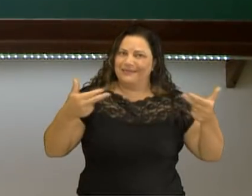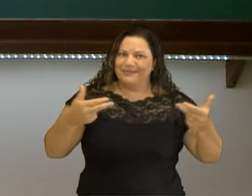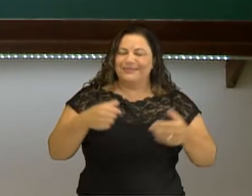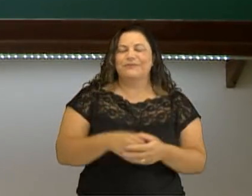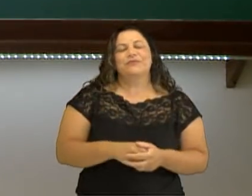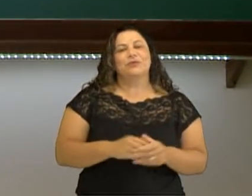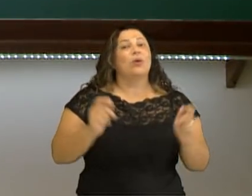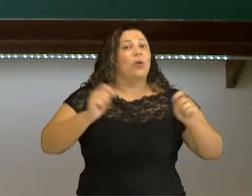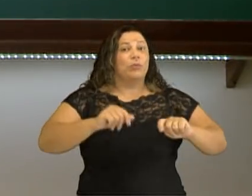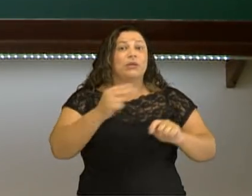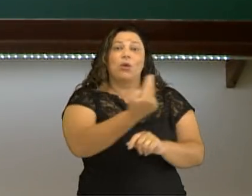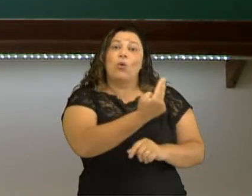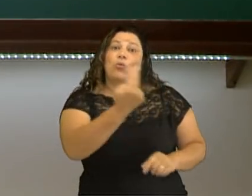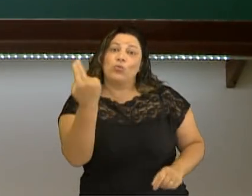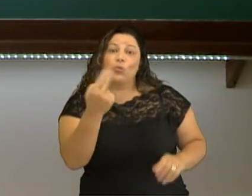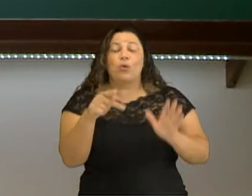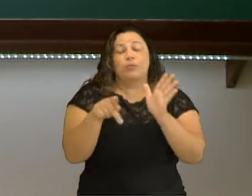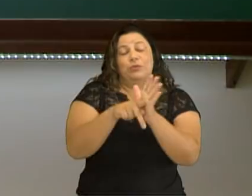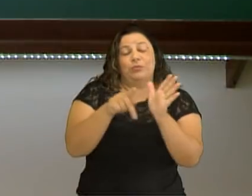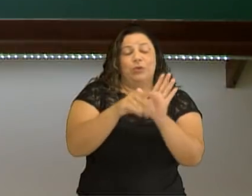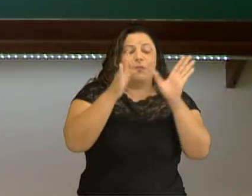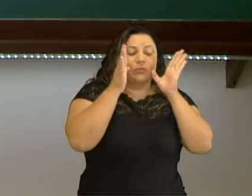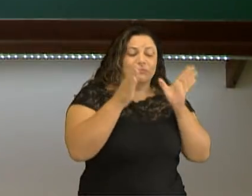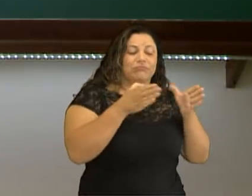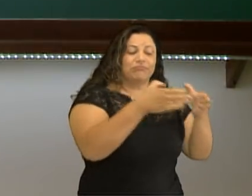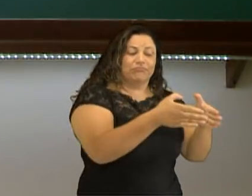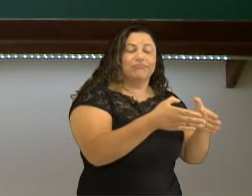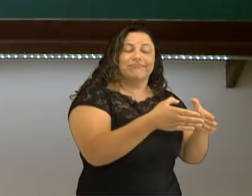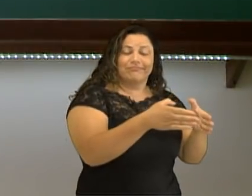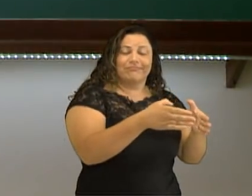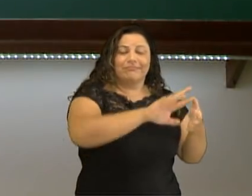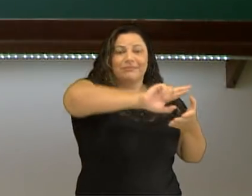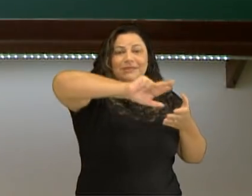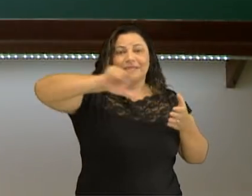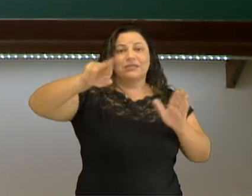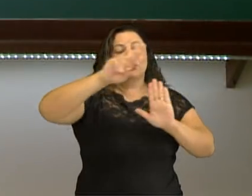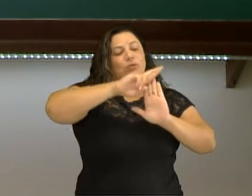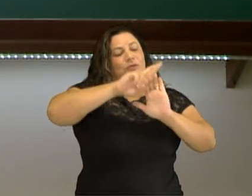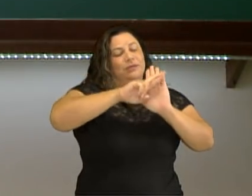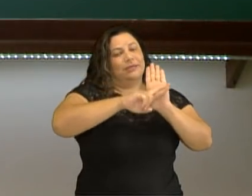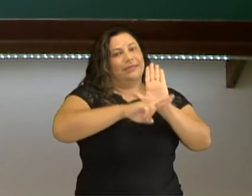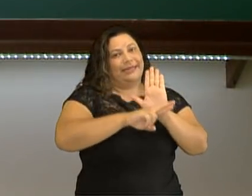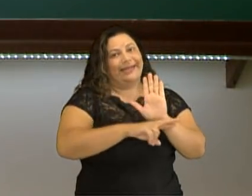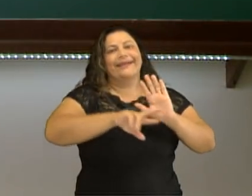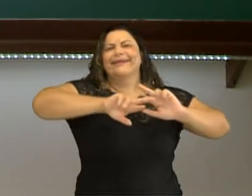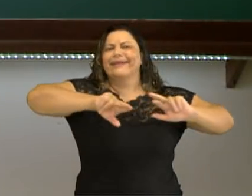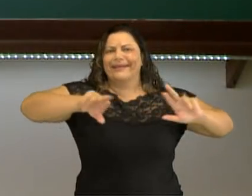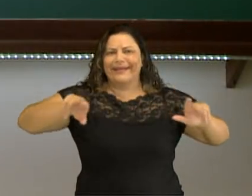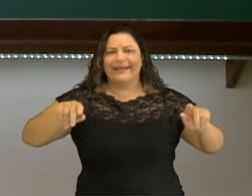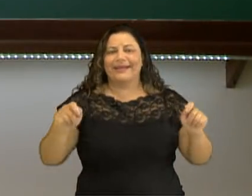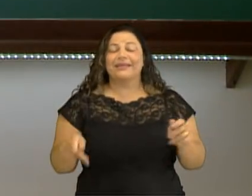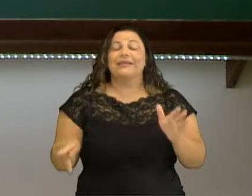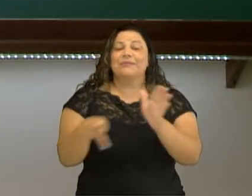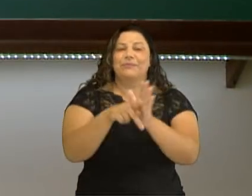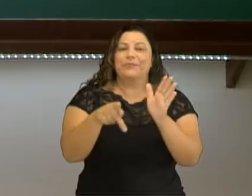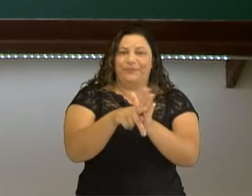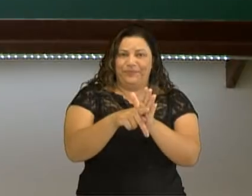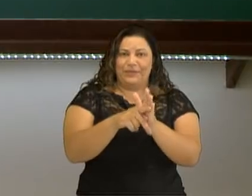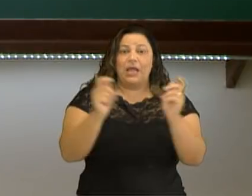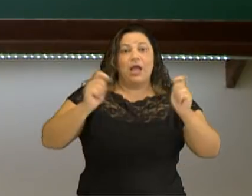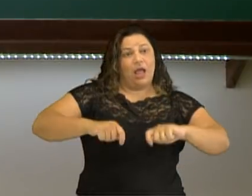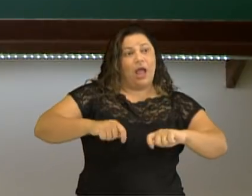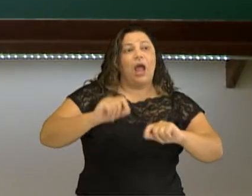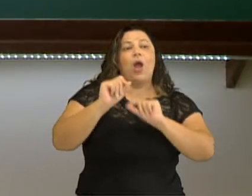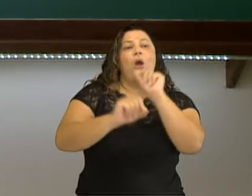porque esse é o nome da nossa espécie. De acordo com todas aquelas regras taxonômicas, nós pertencemos a um reino, que é o